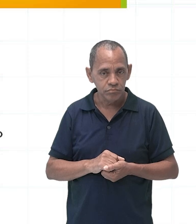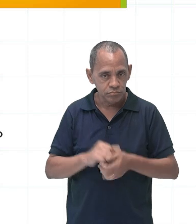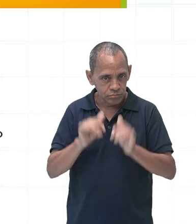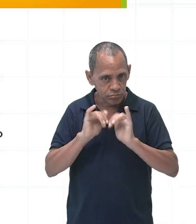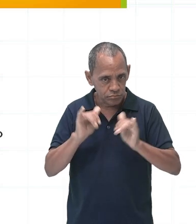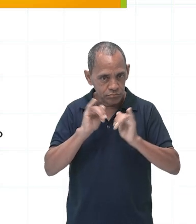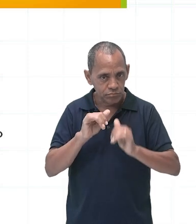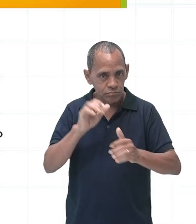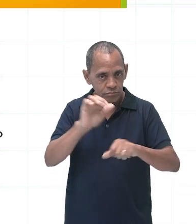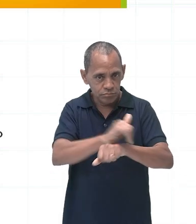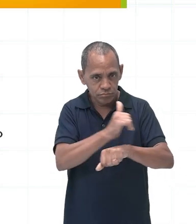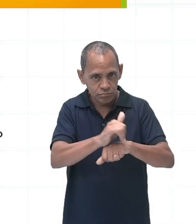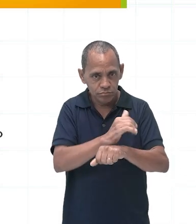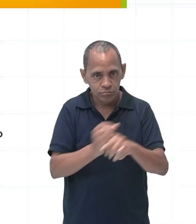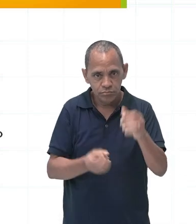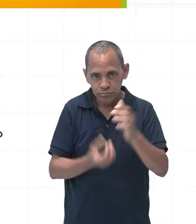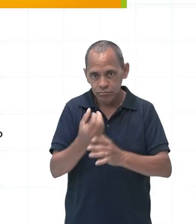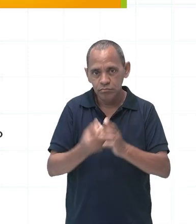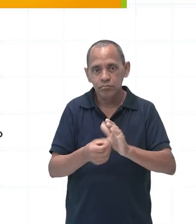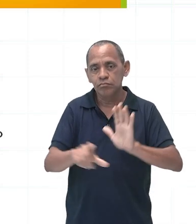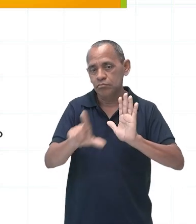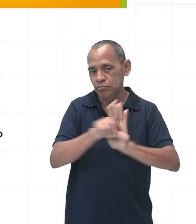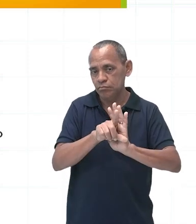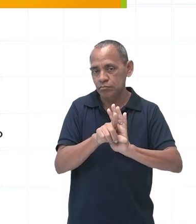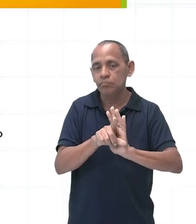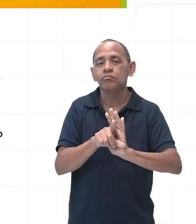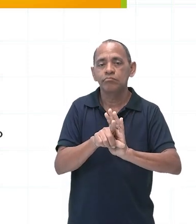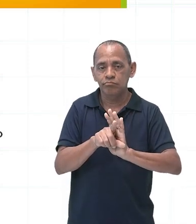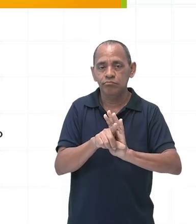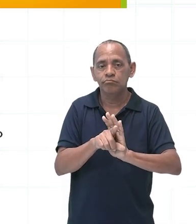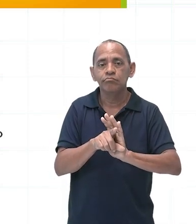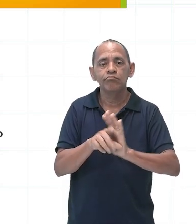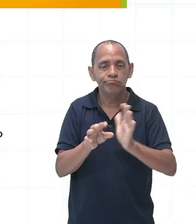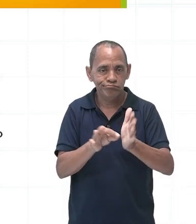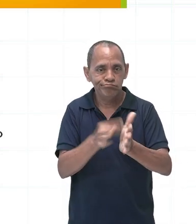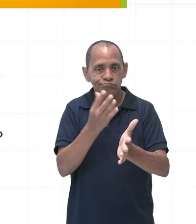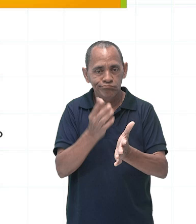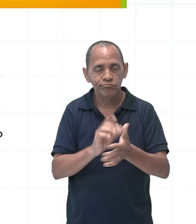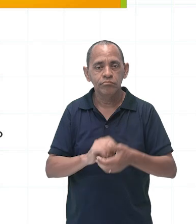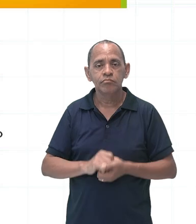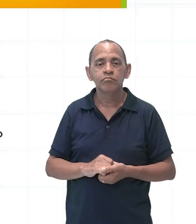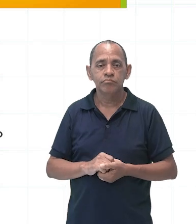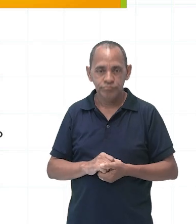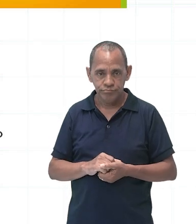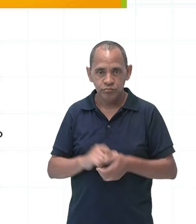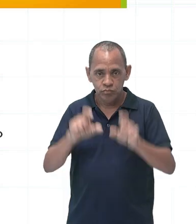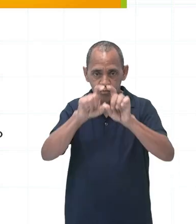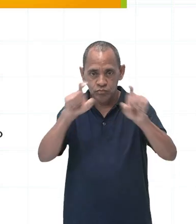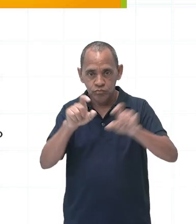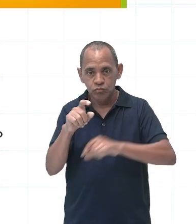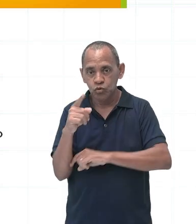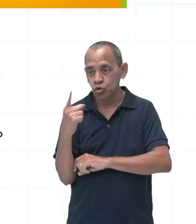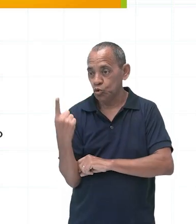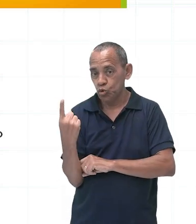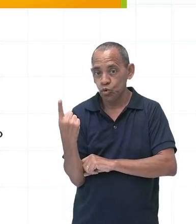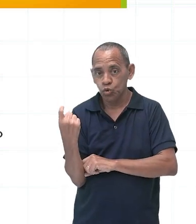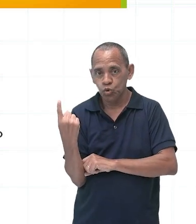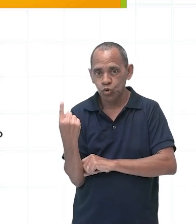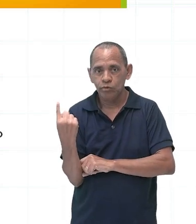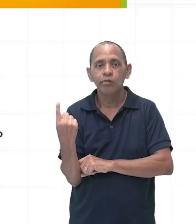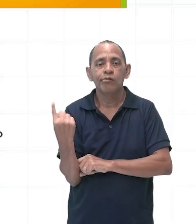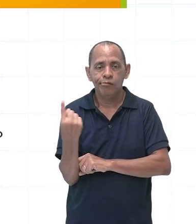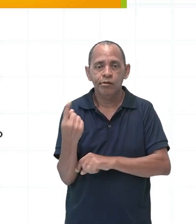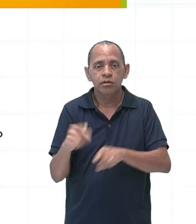as estratégias, e aqui é o que a lei define, tá bom? Parágrafo único. Nos